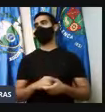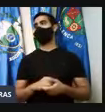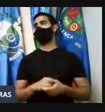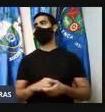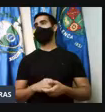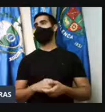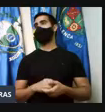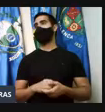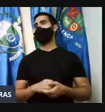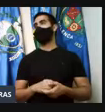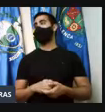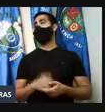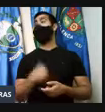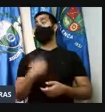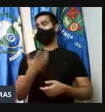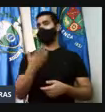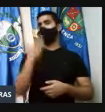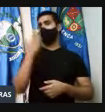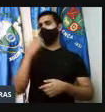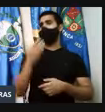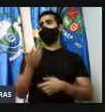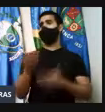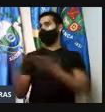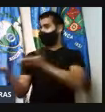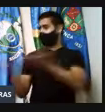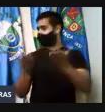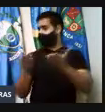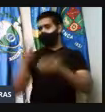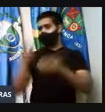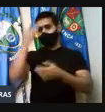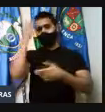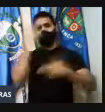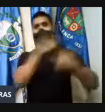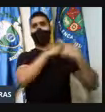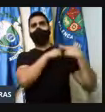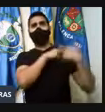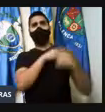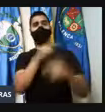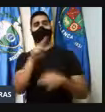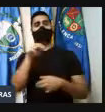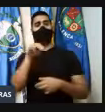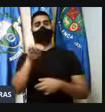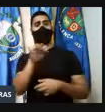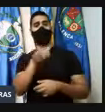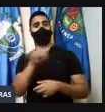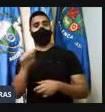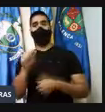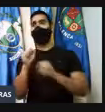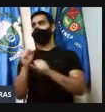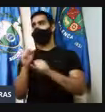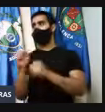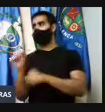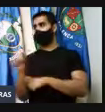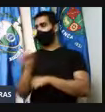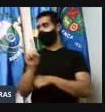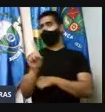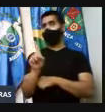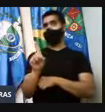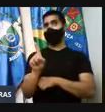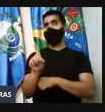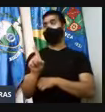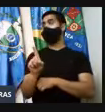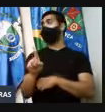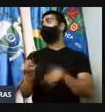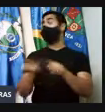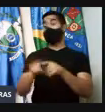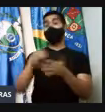esse meu requerimento verbal, convocando o responsável da Unifaa para que possa vir aqui o quanto antes, e também a secretária, para